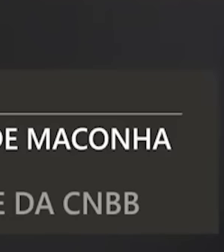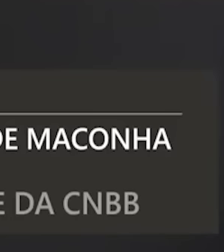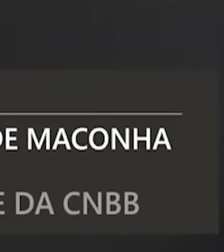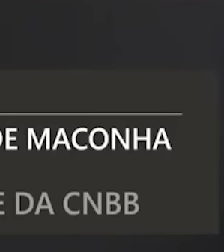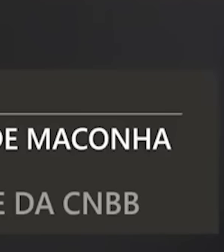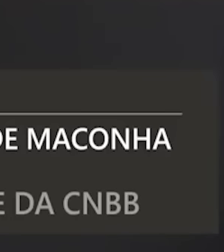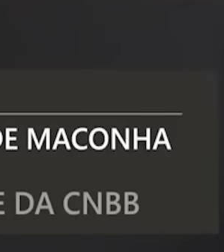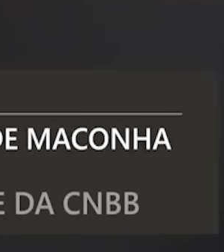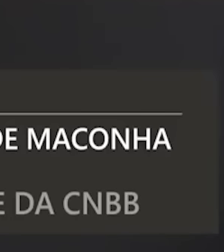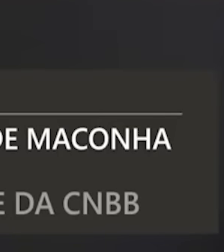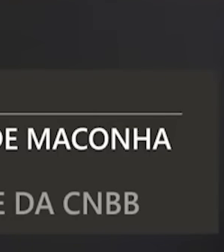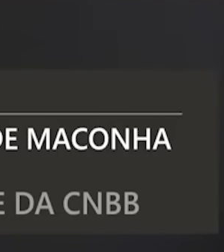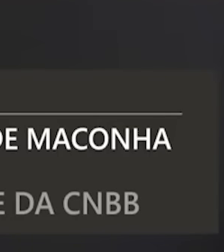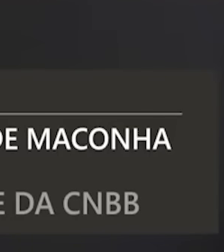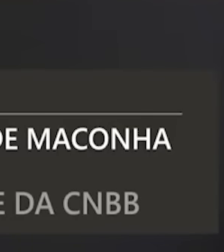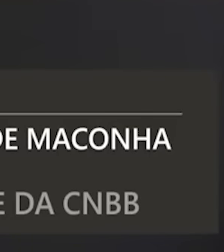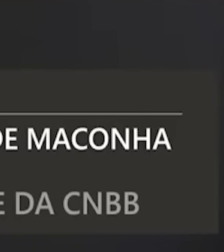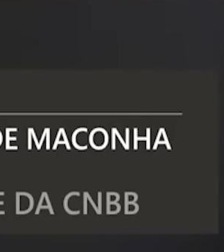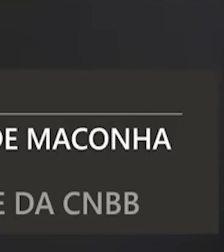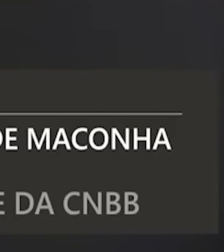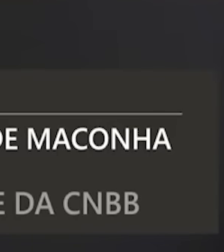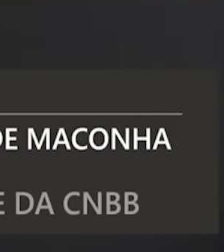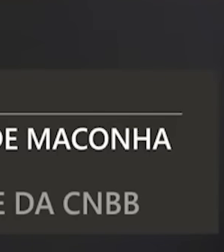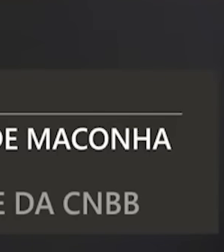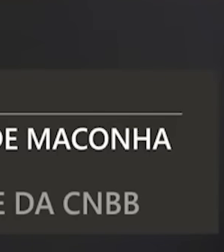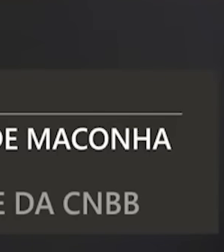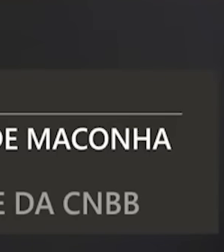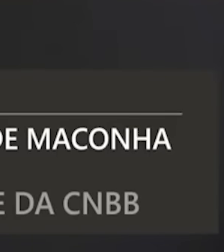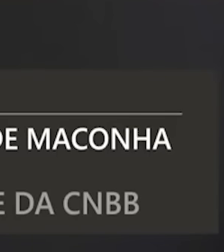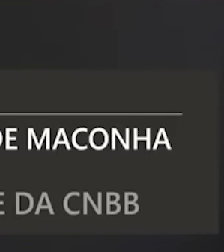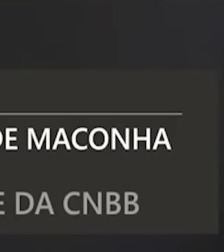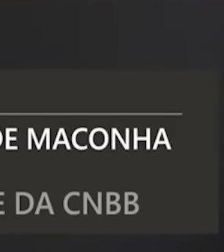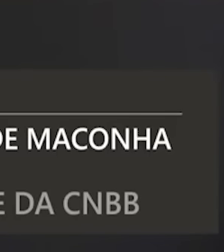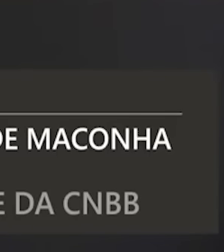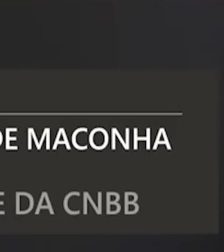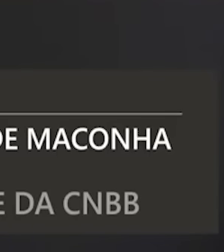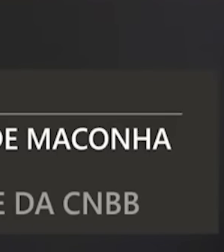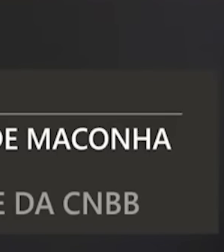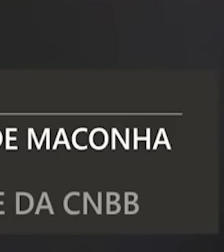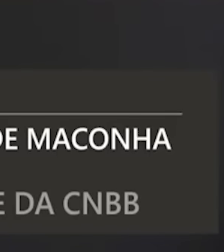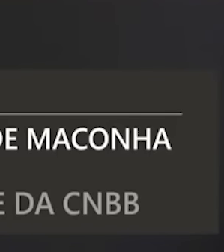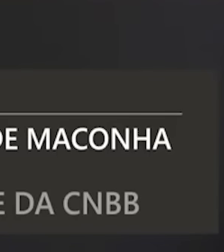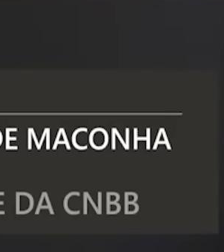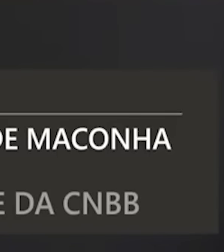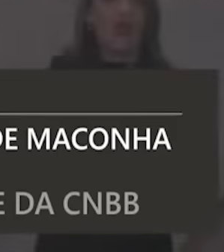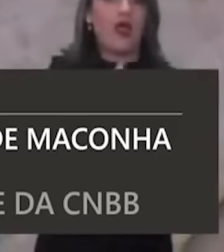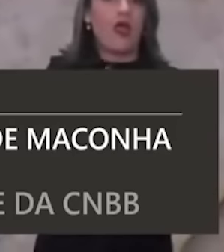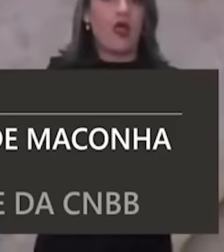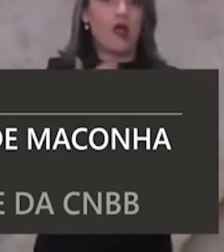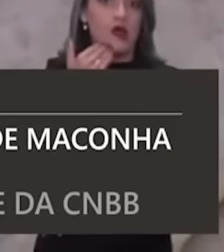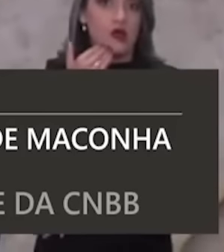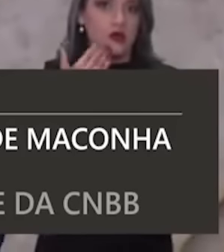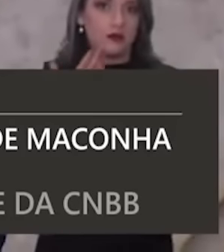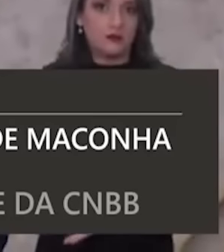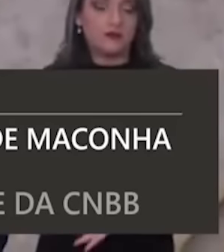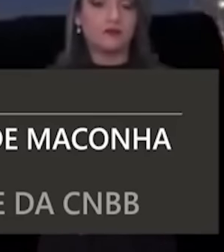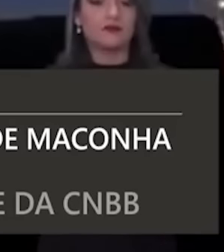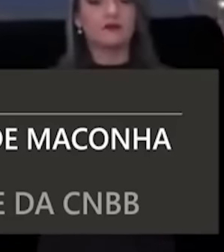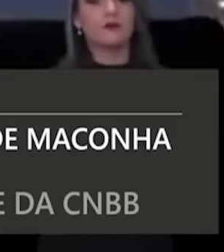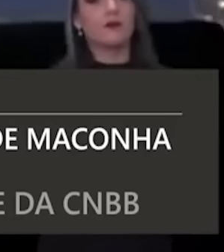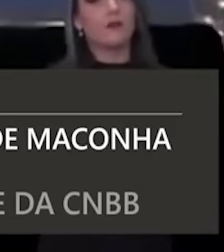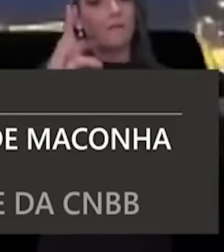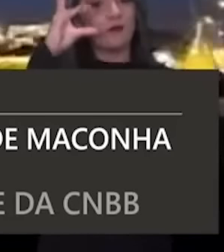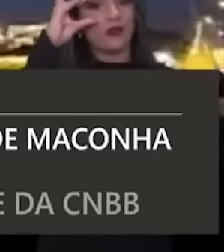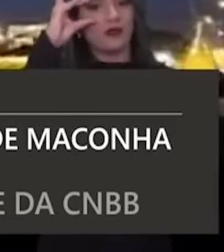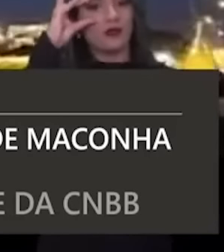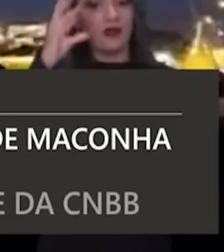CNNB e declarou que o STF estava passando por cima do poder legislativo. Eu não acho que ele tem